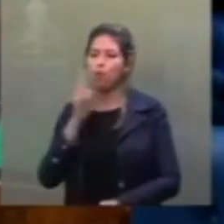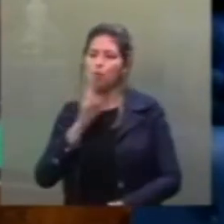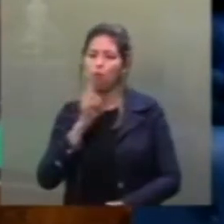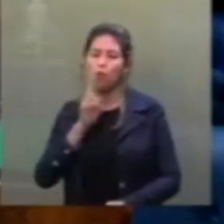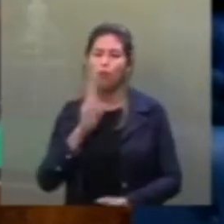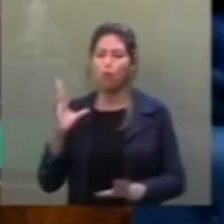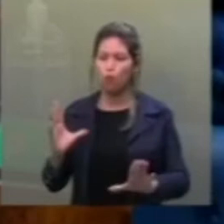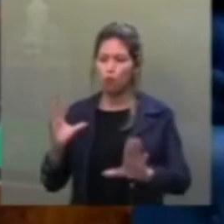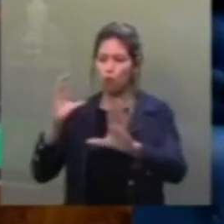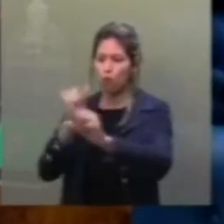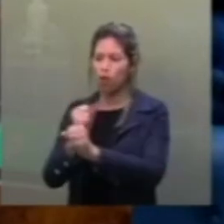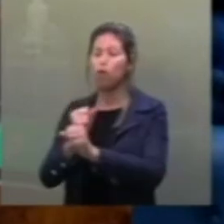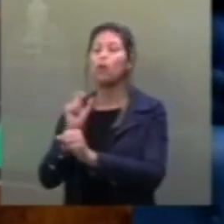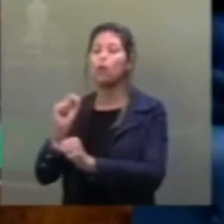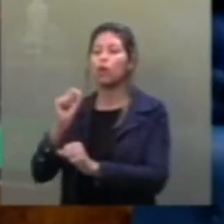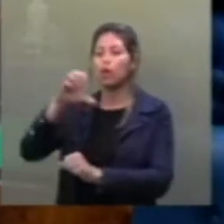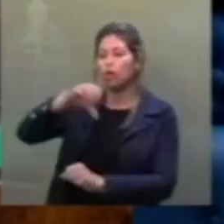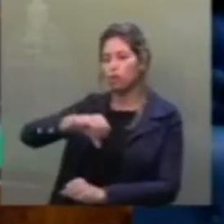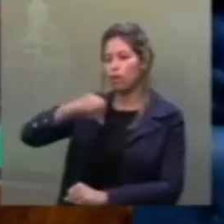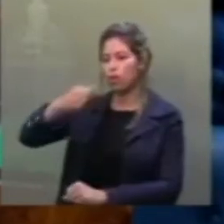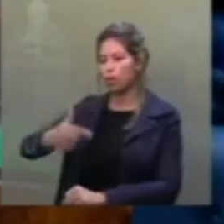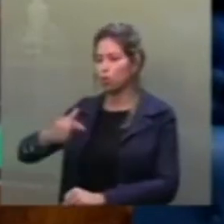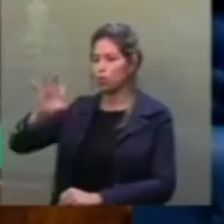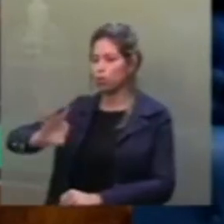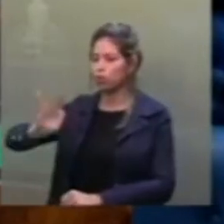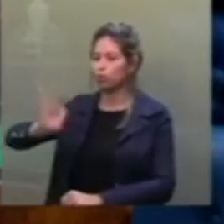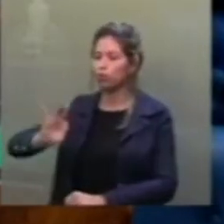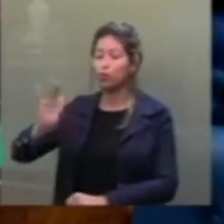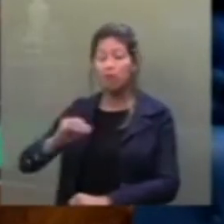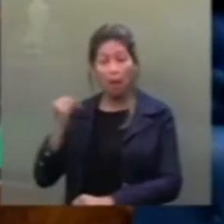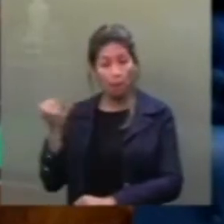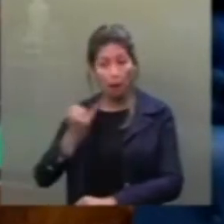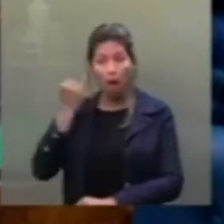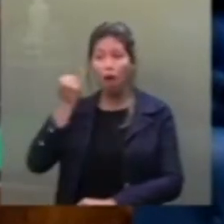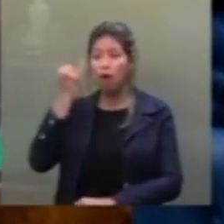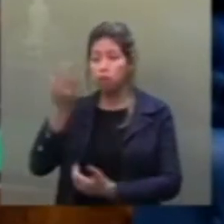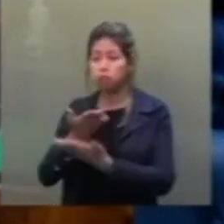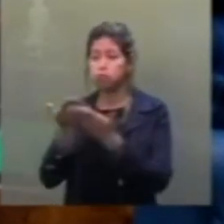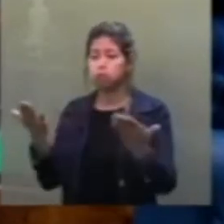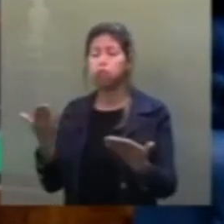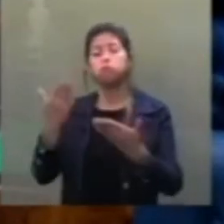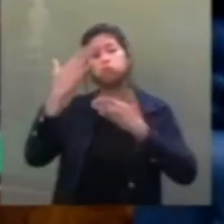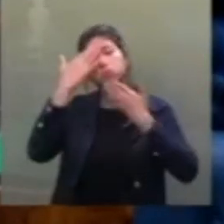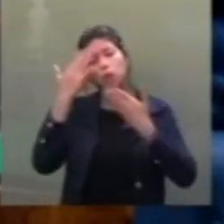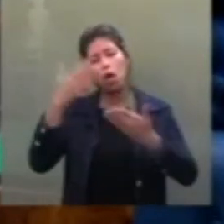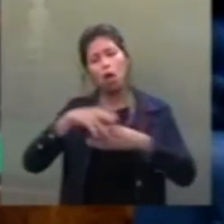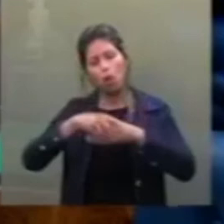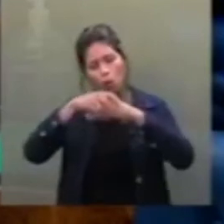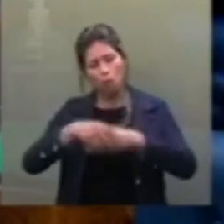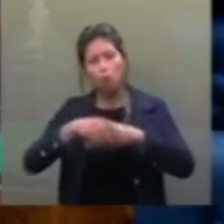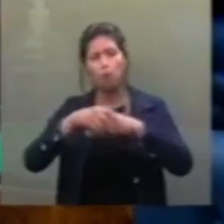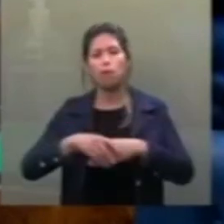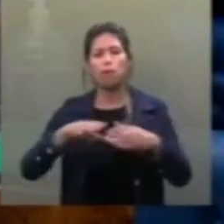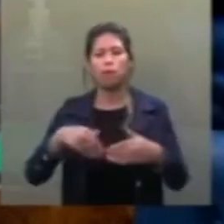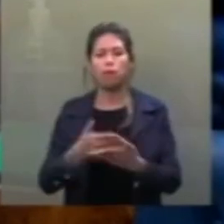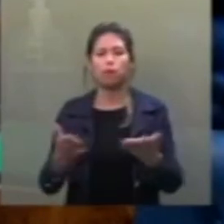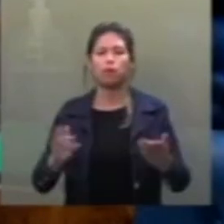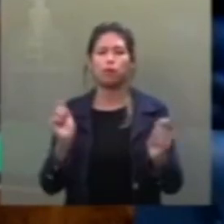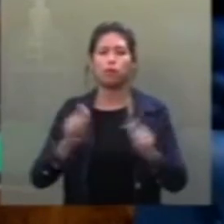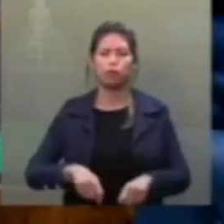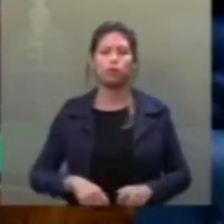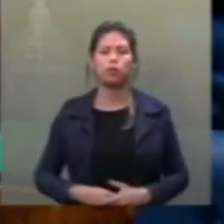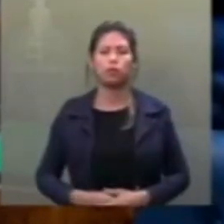noventa e dois por cento é muito importante que ela aqui cumprimentar a atitude do